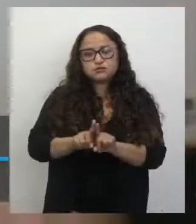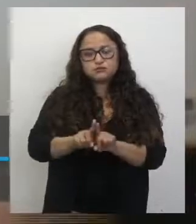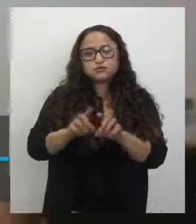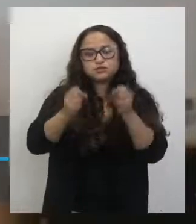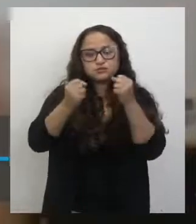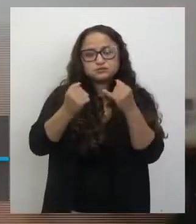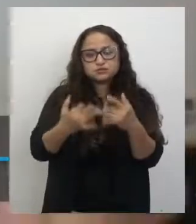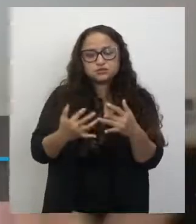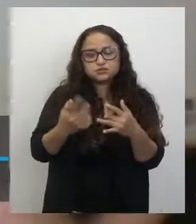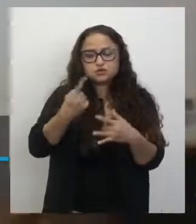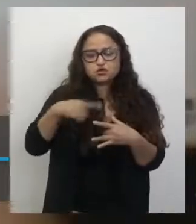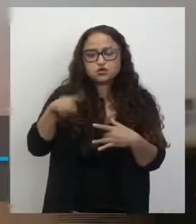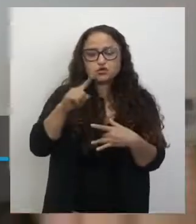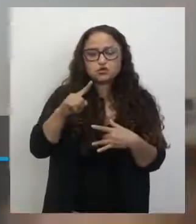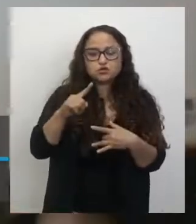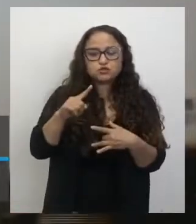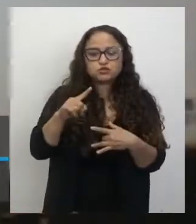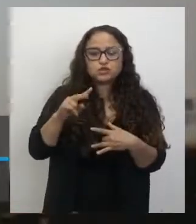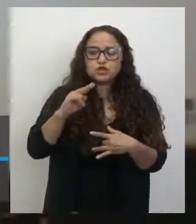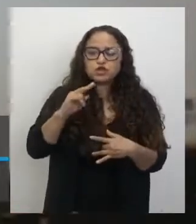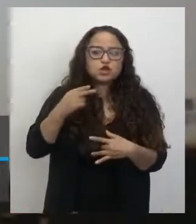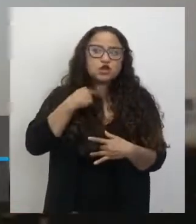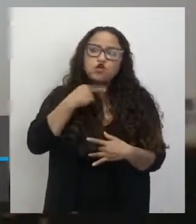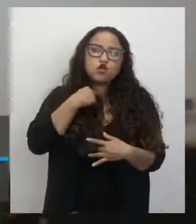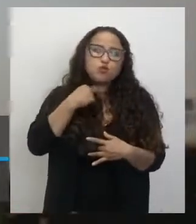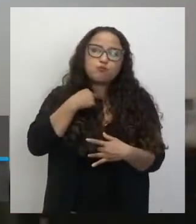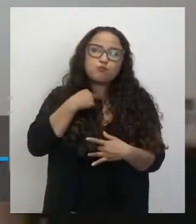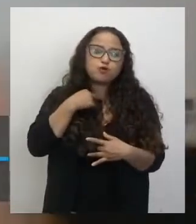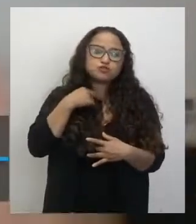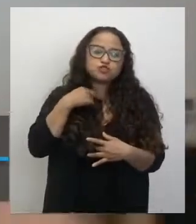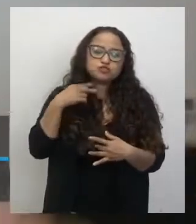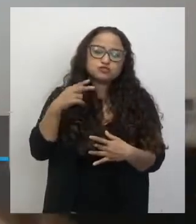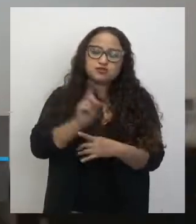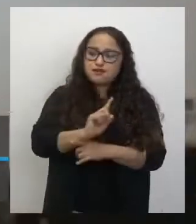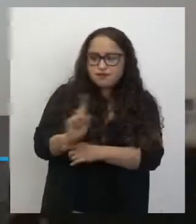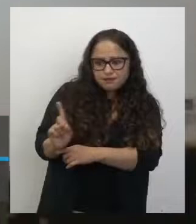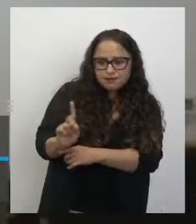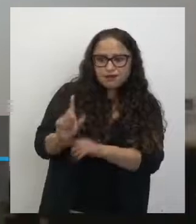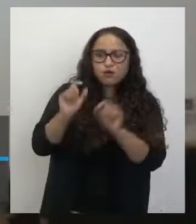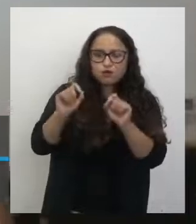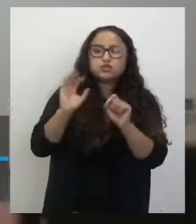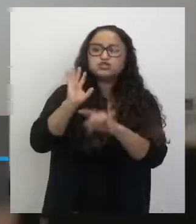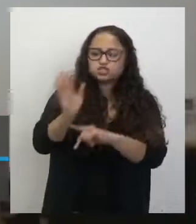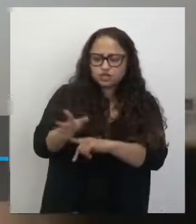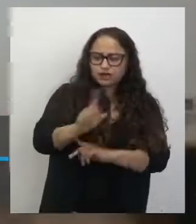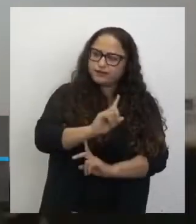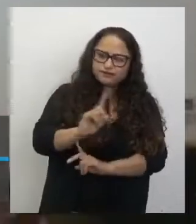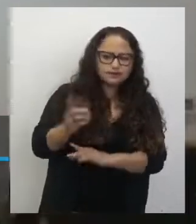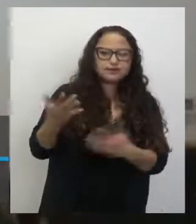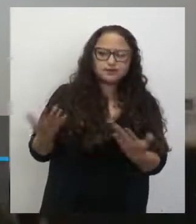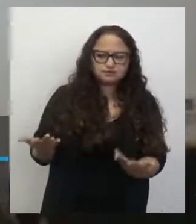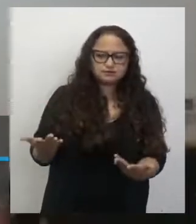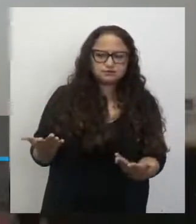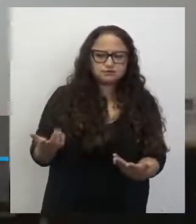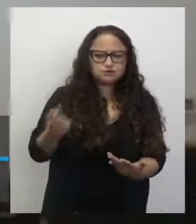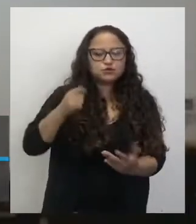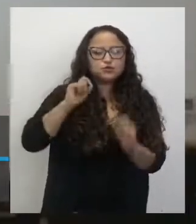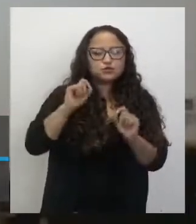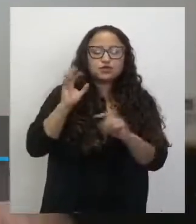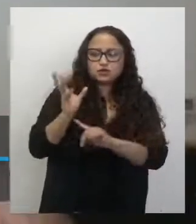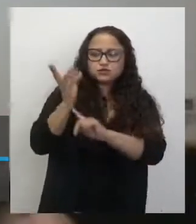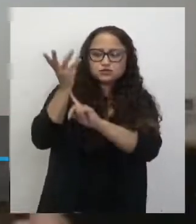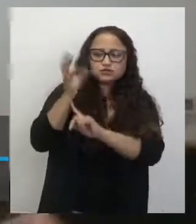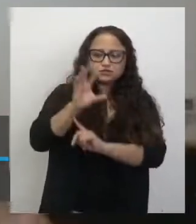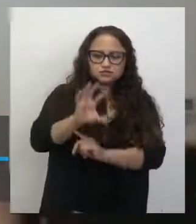a gente não pode negar o que está sendo negado, né? Então, a negação da negação. tá? Então, o que está acontecendo é basicamente isso.